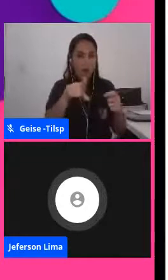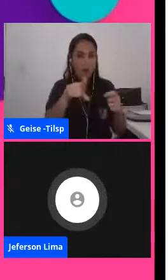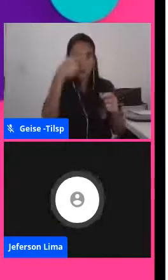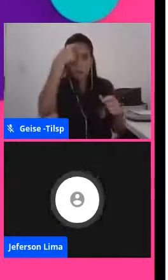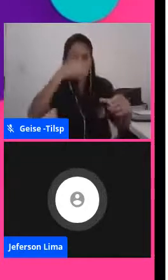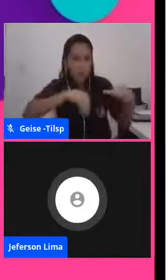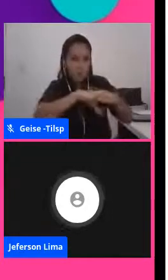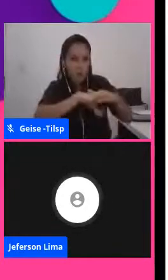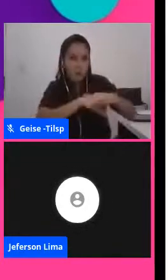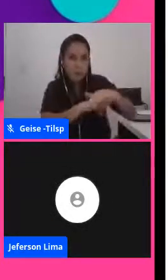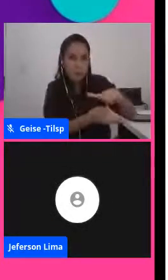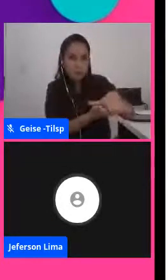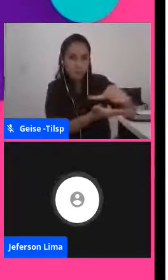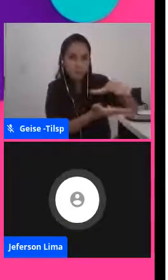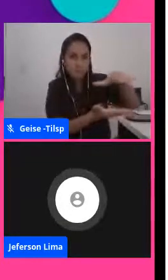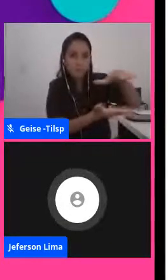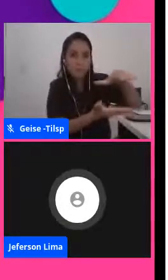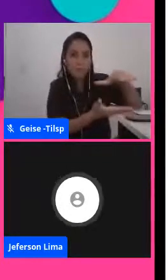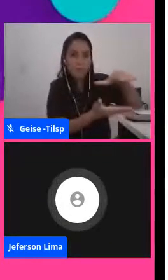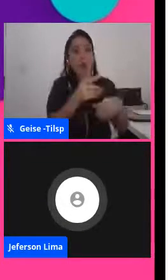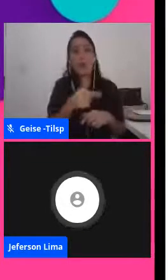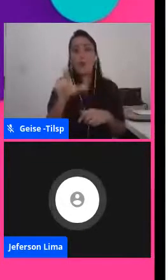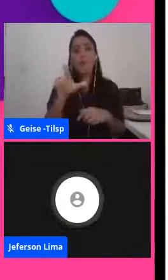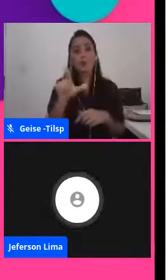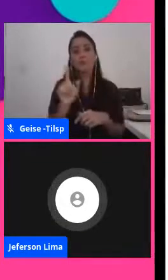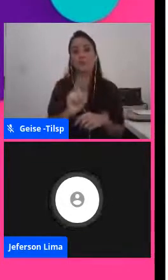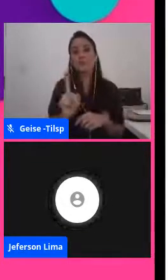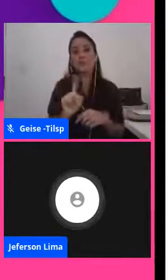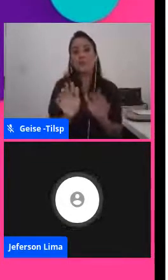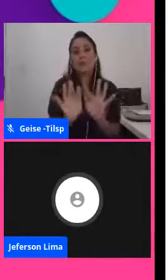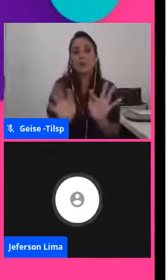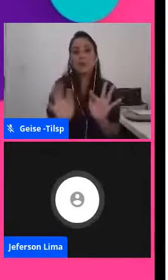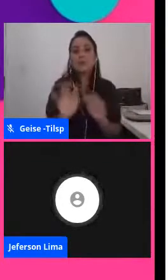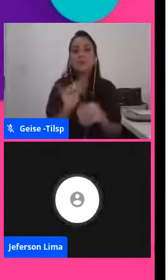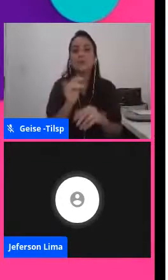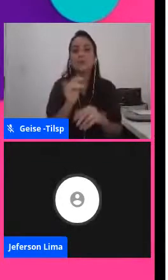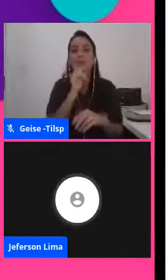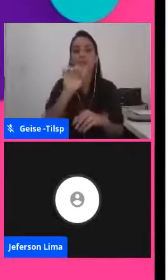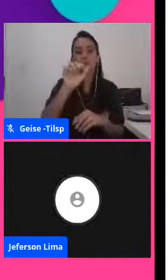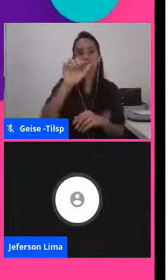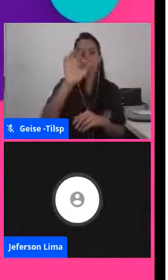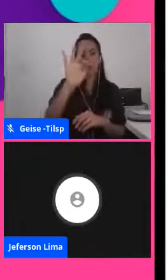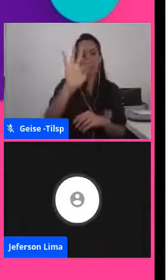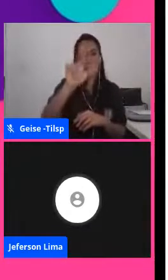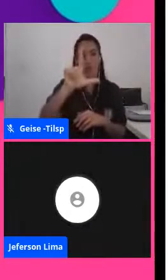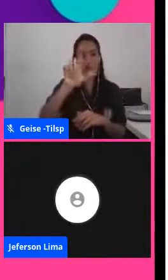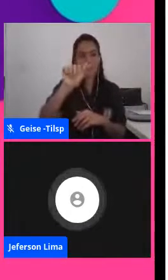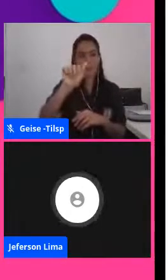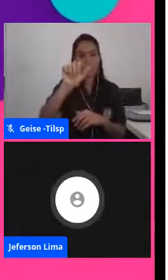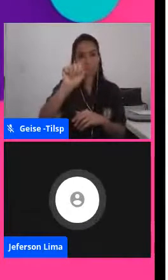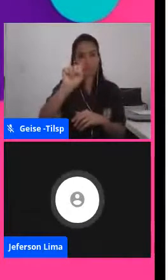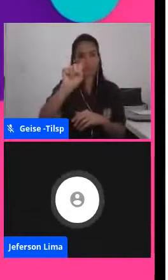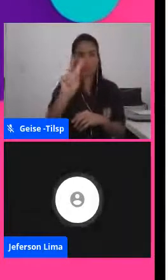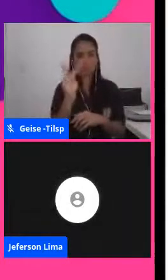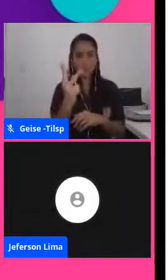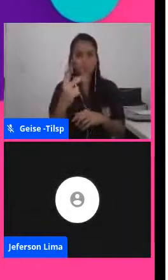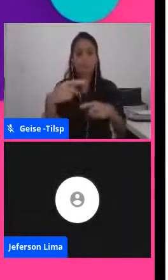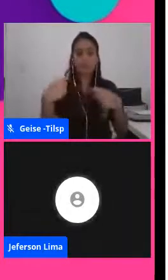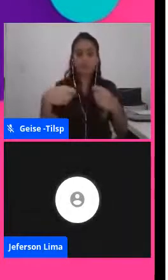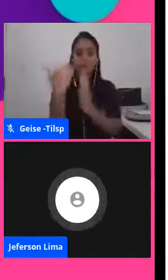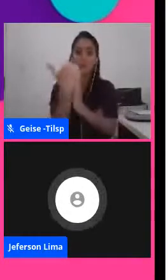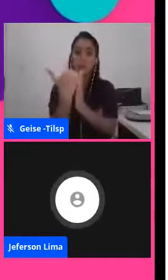a coisa não é tão bem assim. Para programar flash precisa de alguns padrões ali, precisa de algum funcionamento ali que são bem